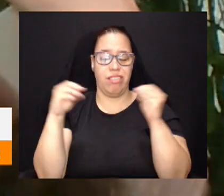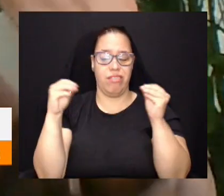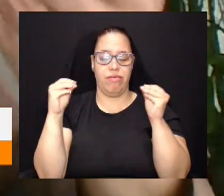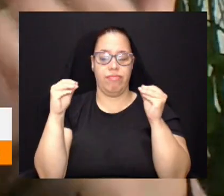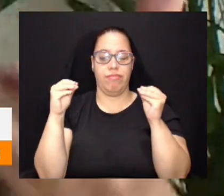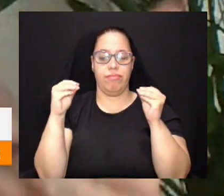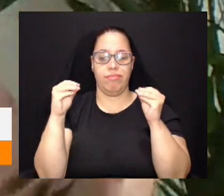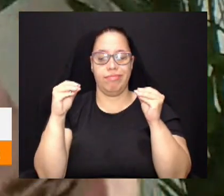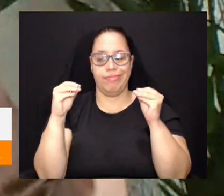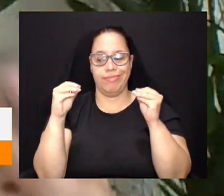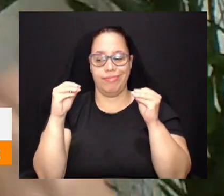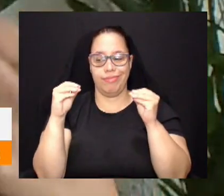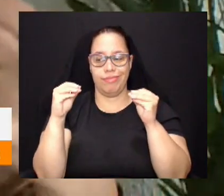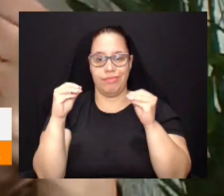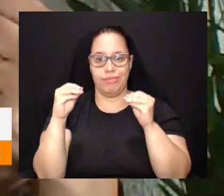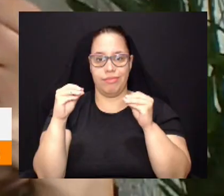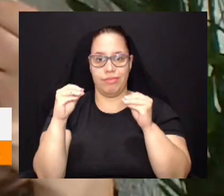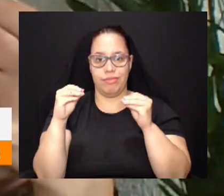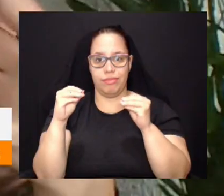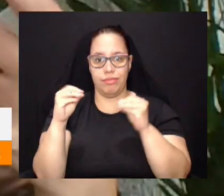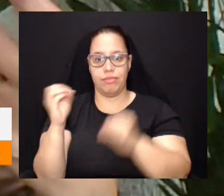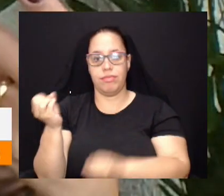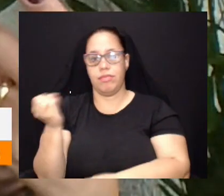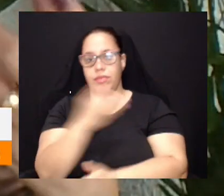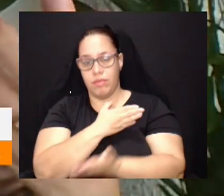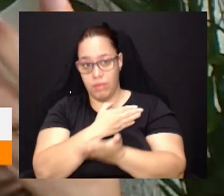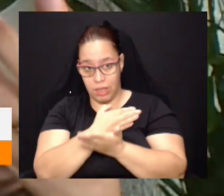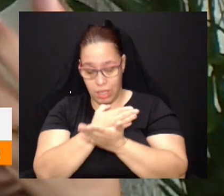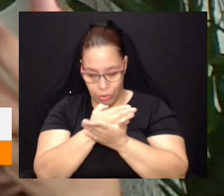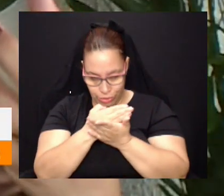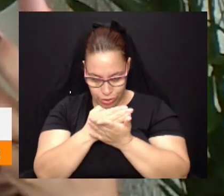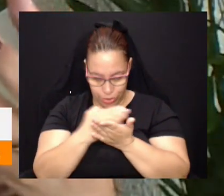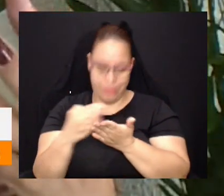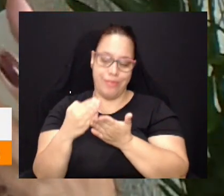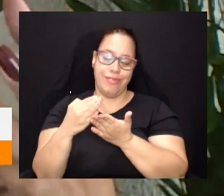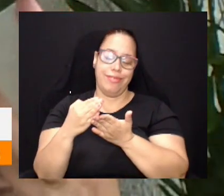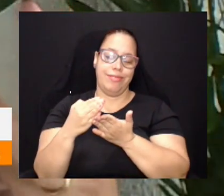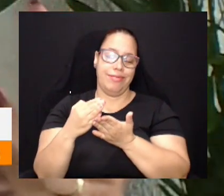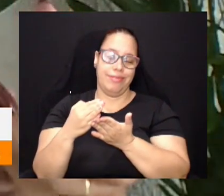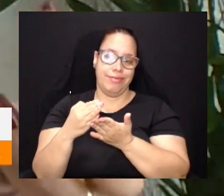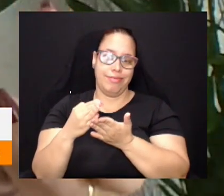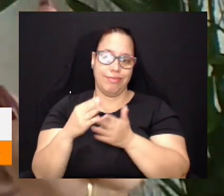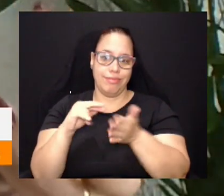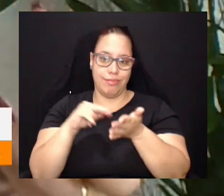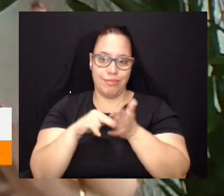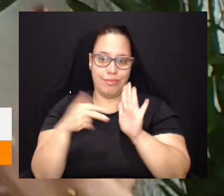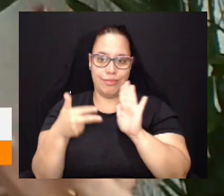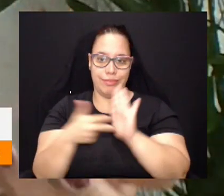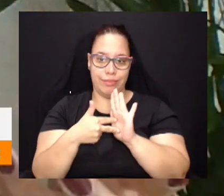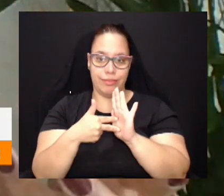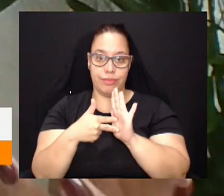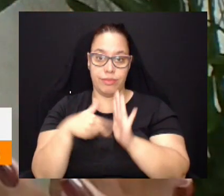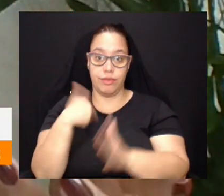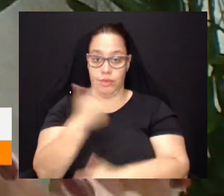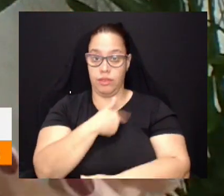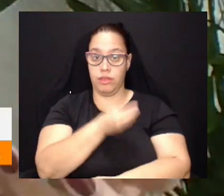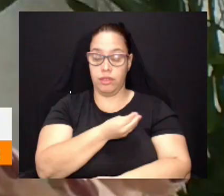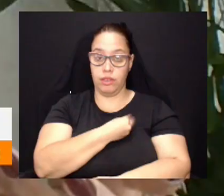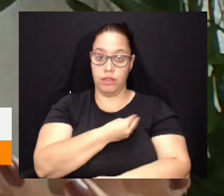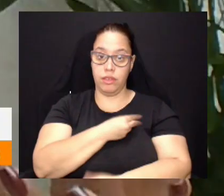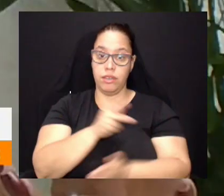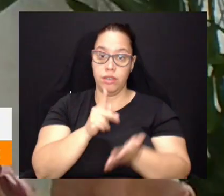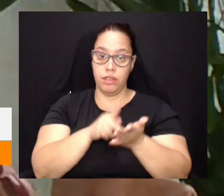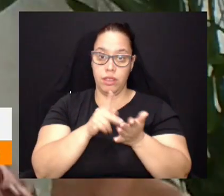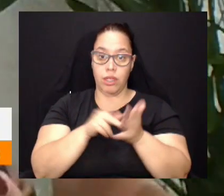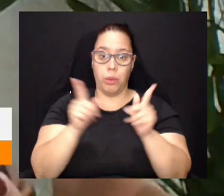para ter novos começos, né? E aí, nesse sentido, a nossa vida, na verdade, ela é curta demais